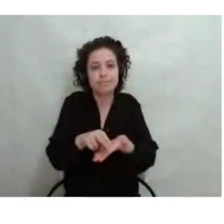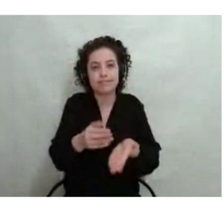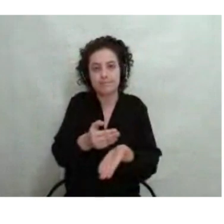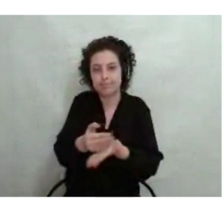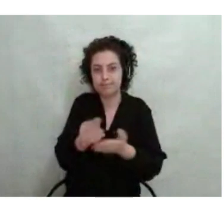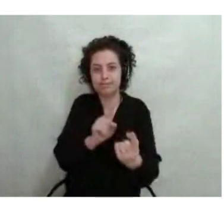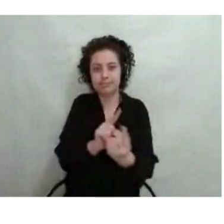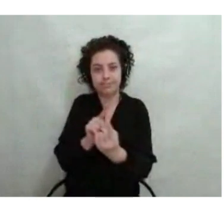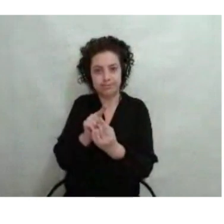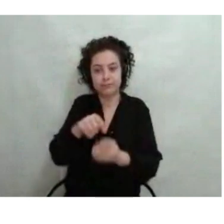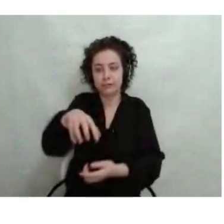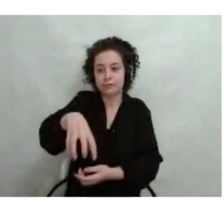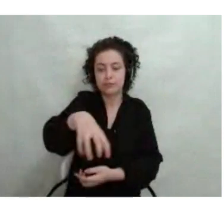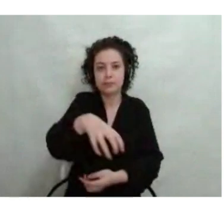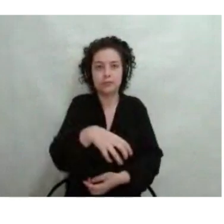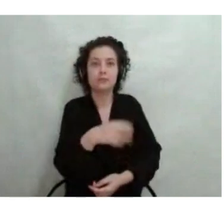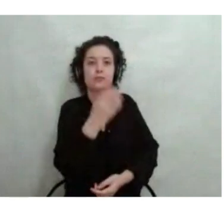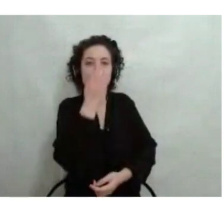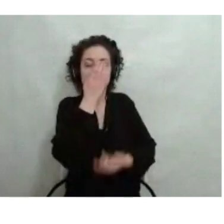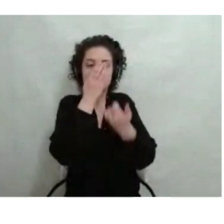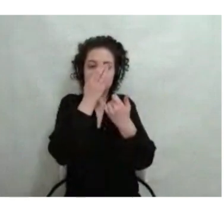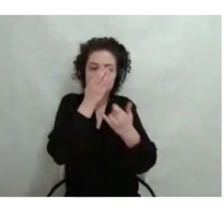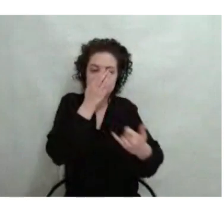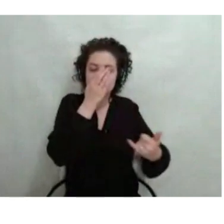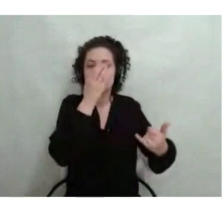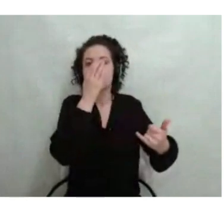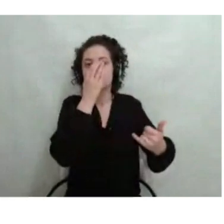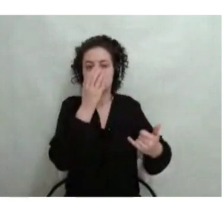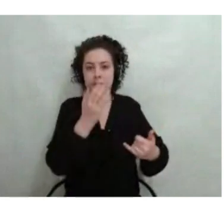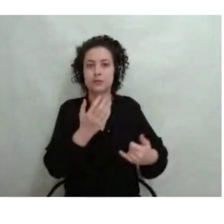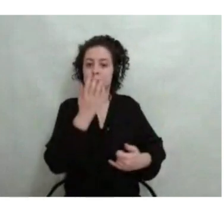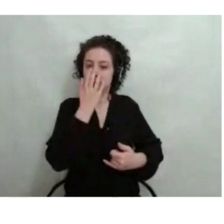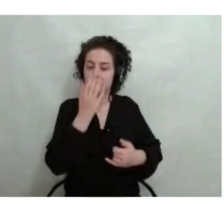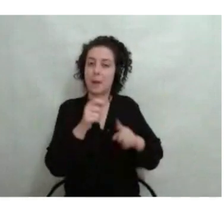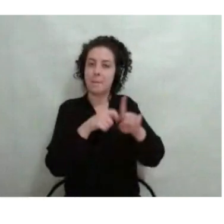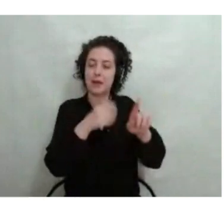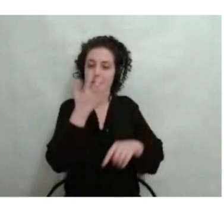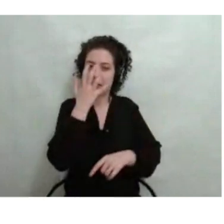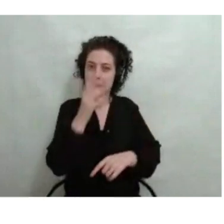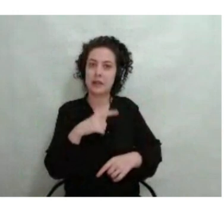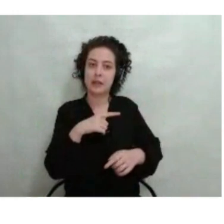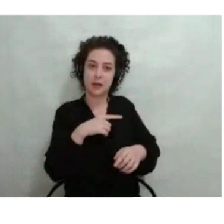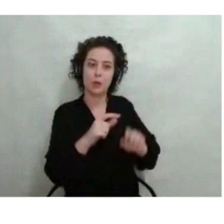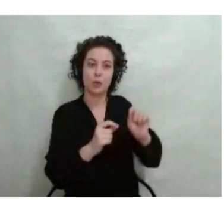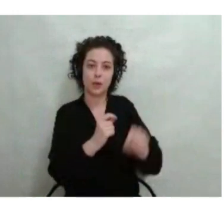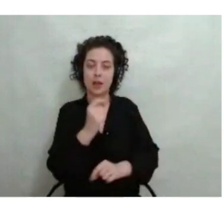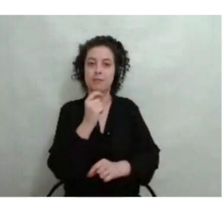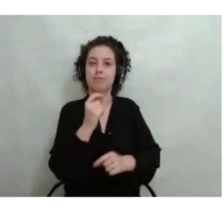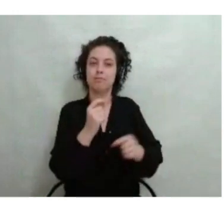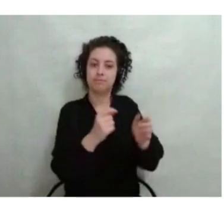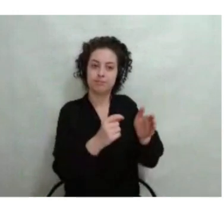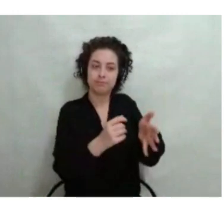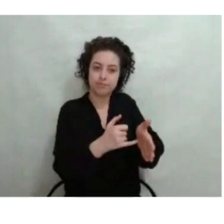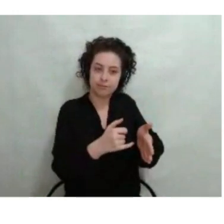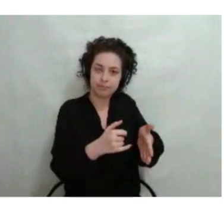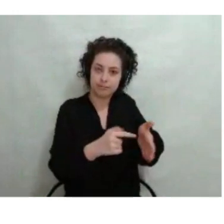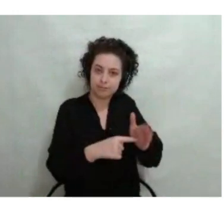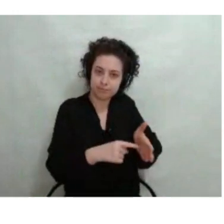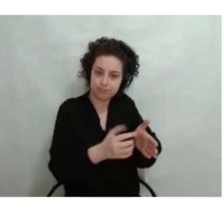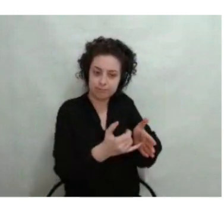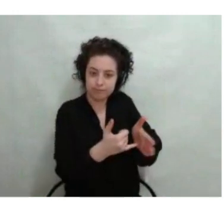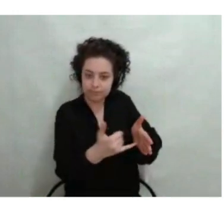unidades respiratórias aqui no mês de fevereiro, né? Uma unidade específica para aliviar o nosso